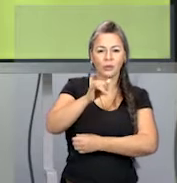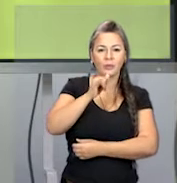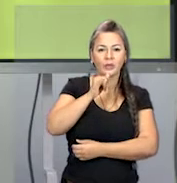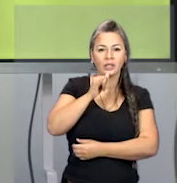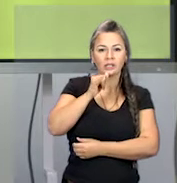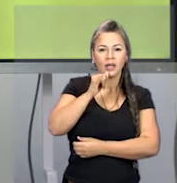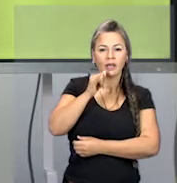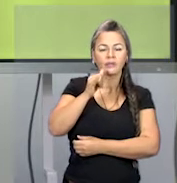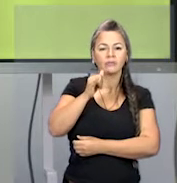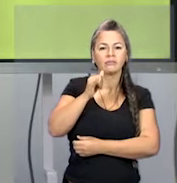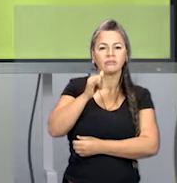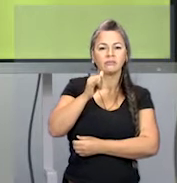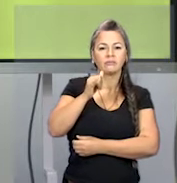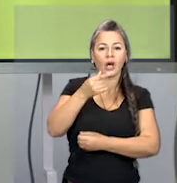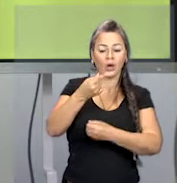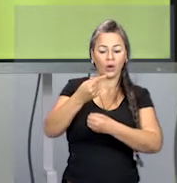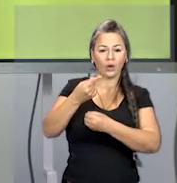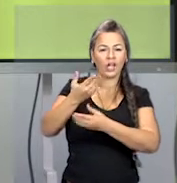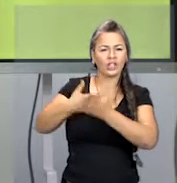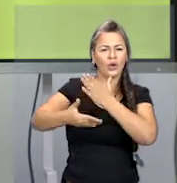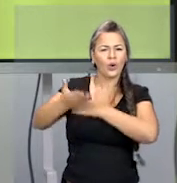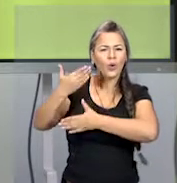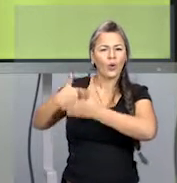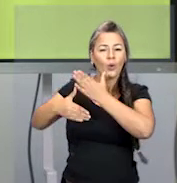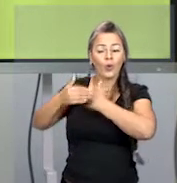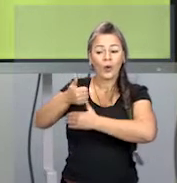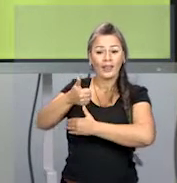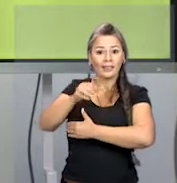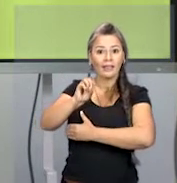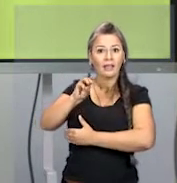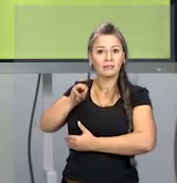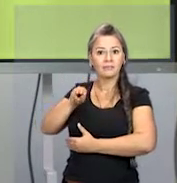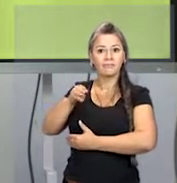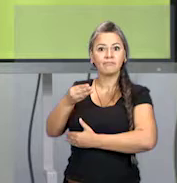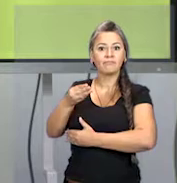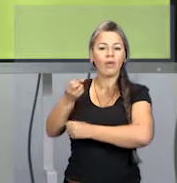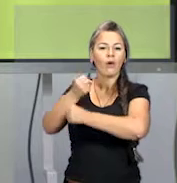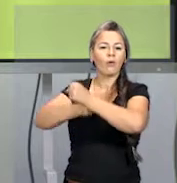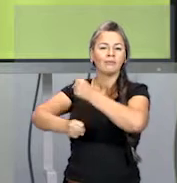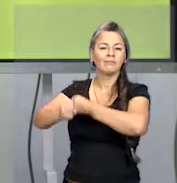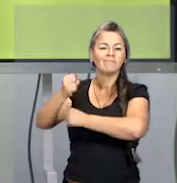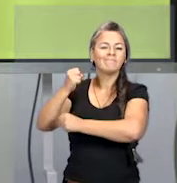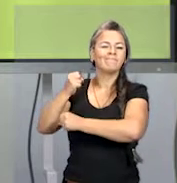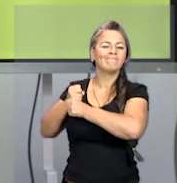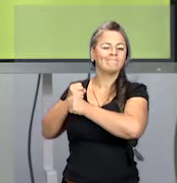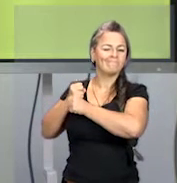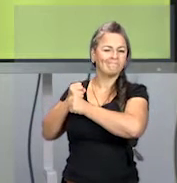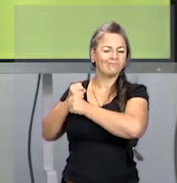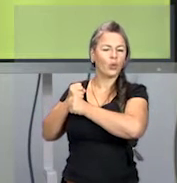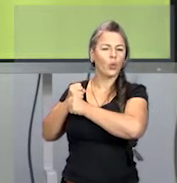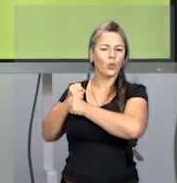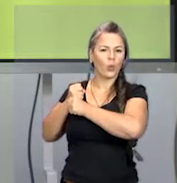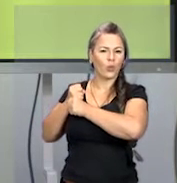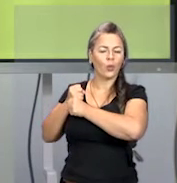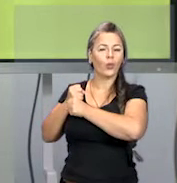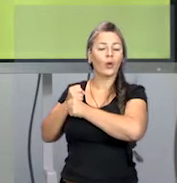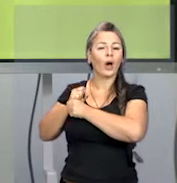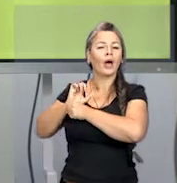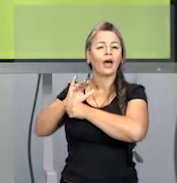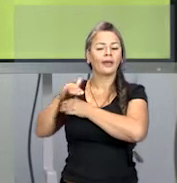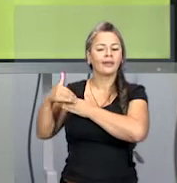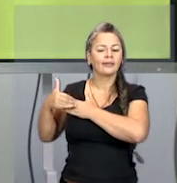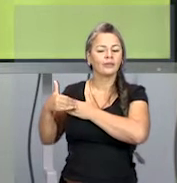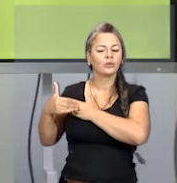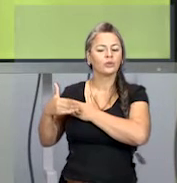surgiu desde o período neolítico, 10 mil anos atrás. Mas desse tempo até hoje, passamos por